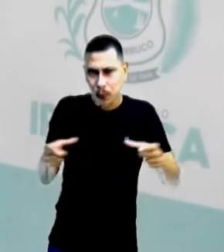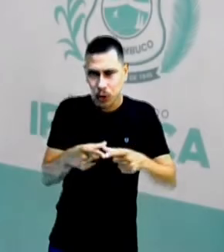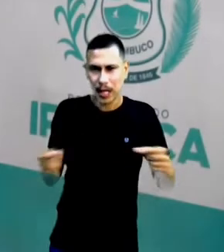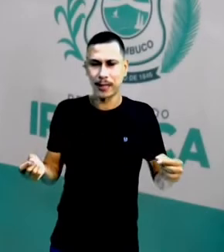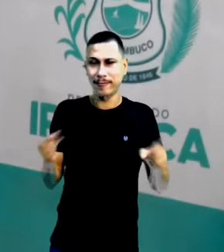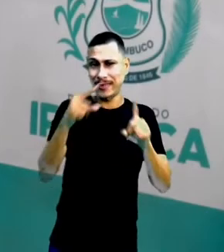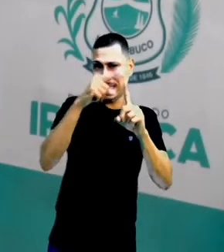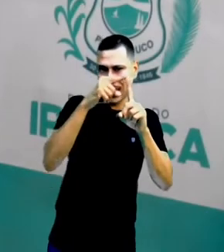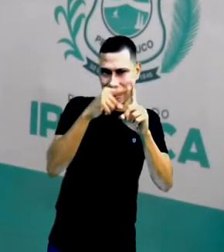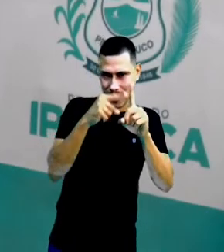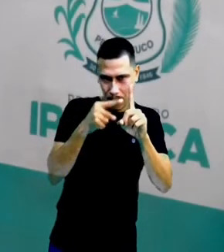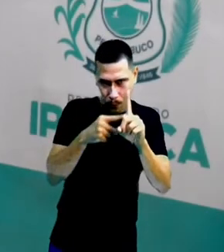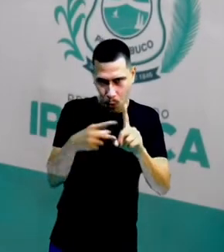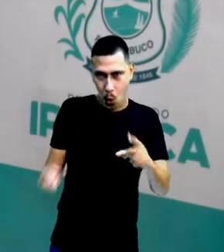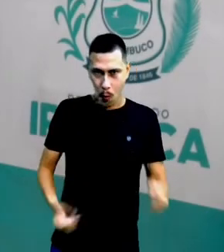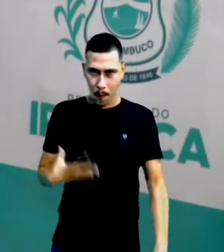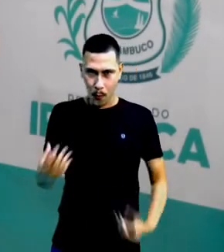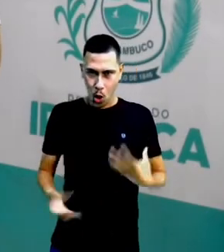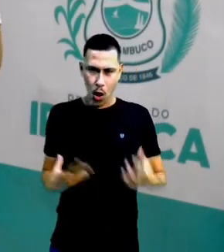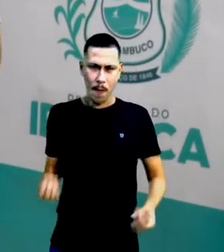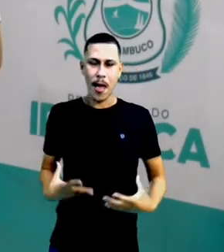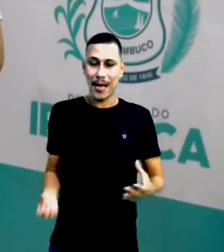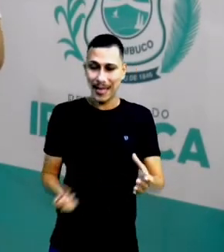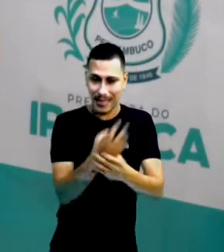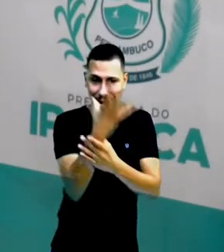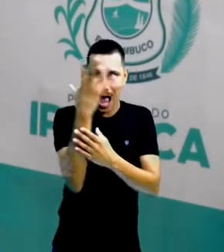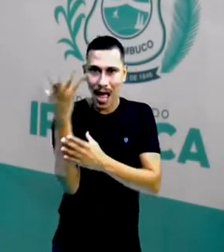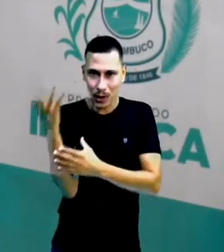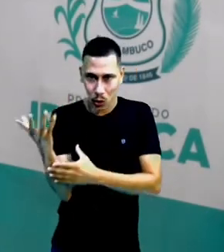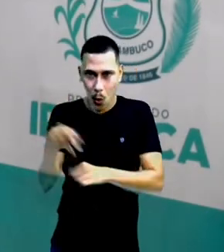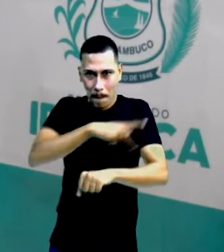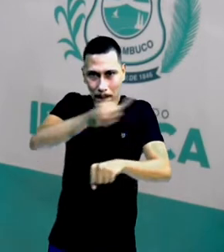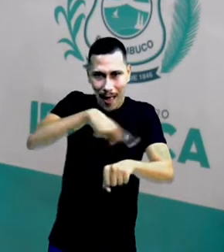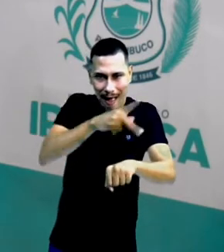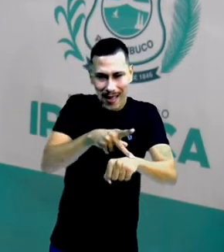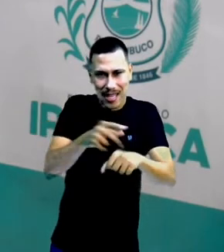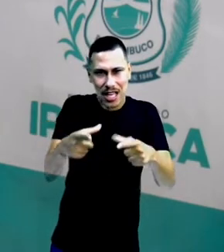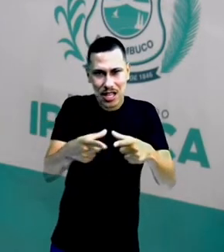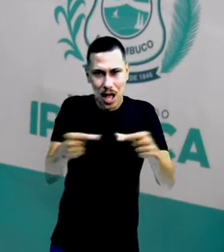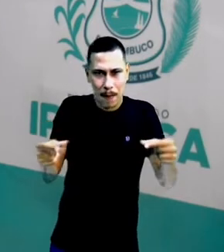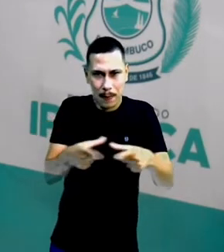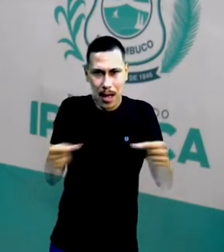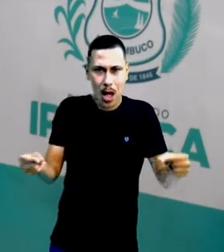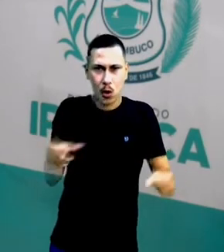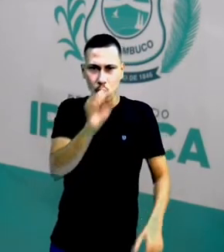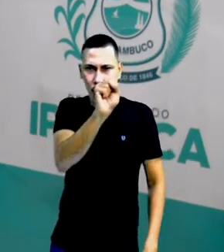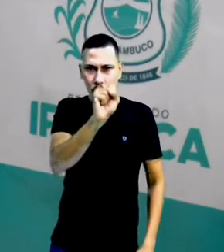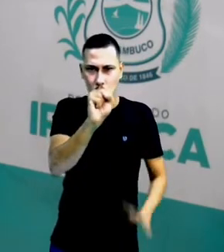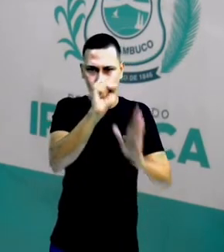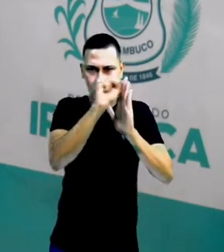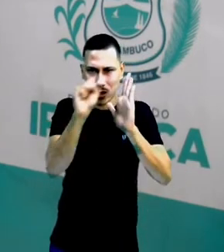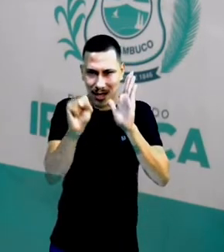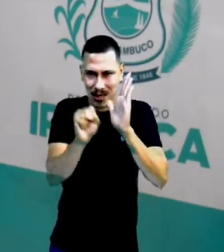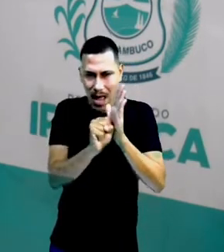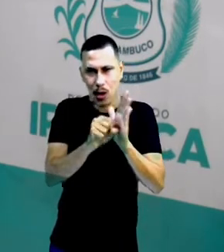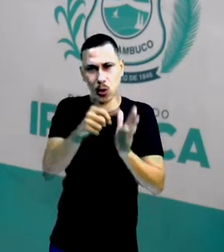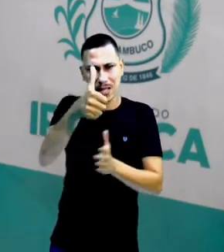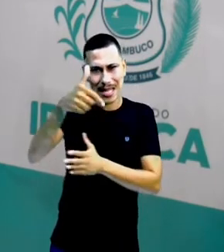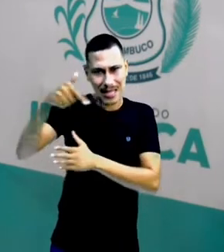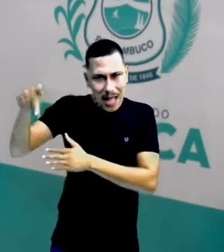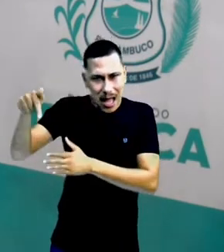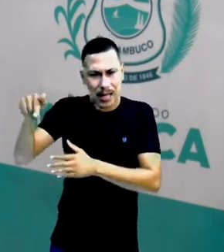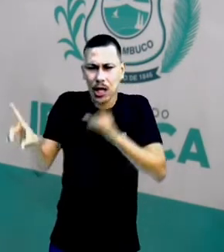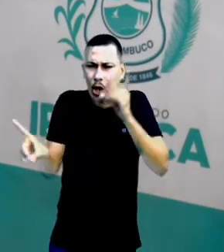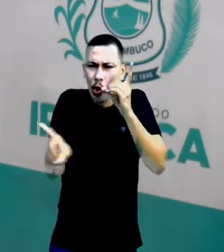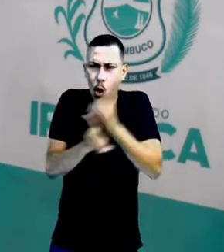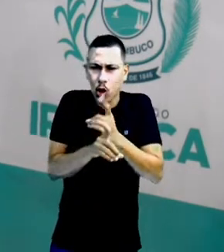tipo de poema que teve origem no Japão, no século XVII, e encontrou representantes aqui no